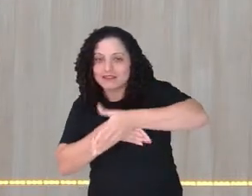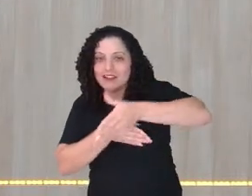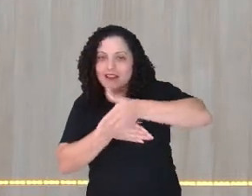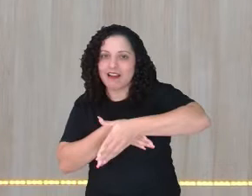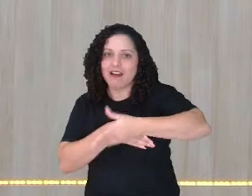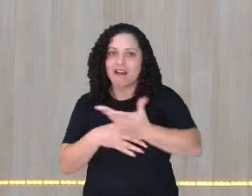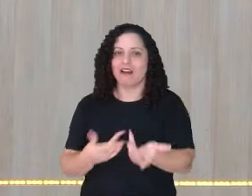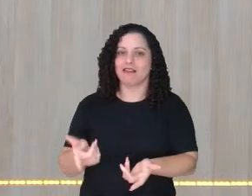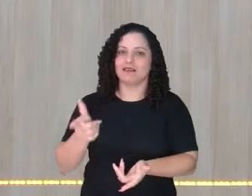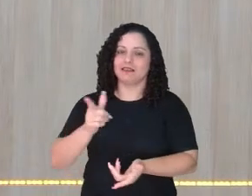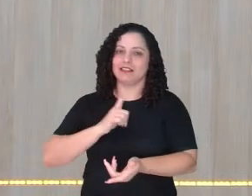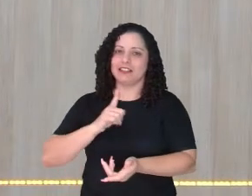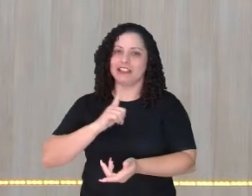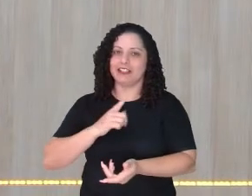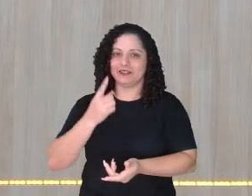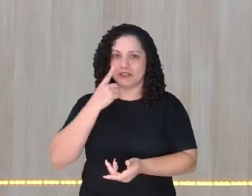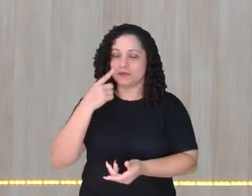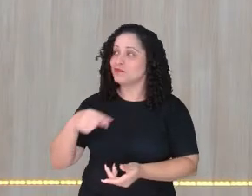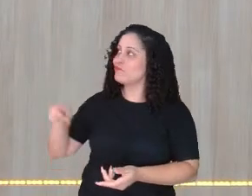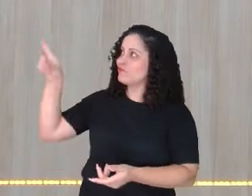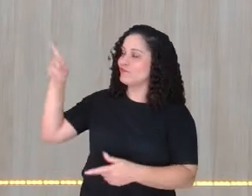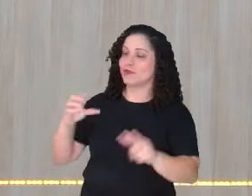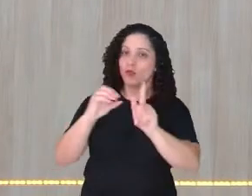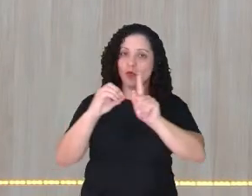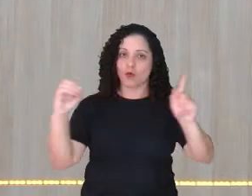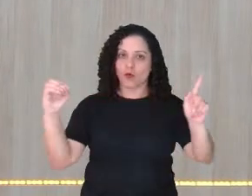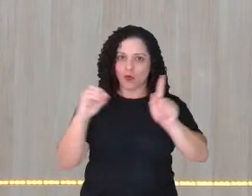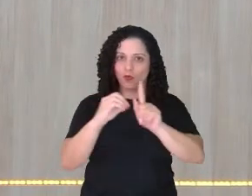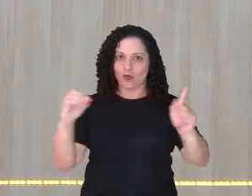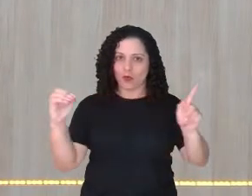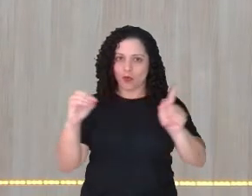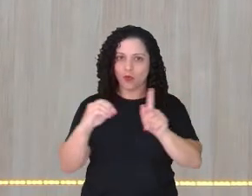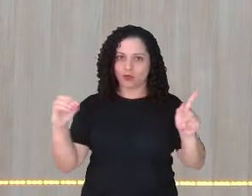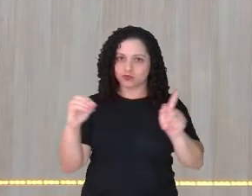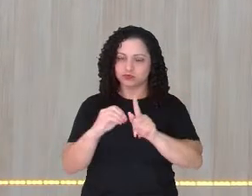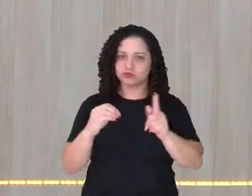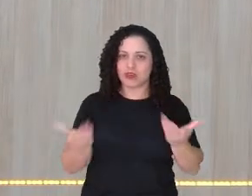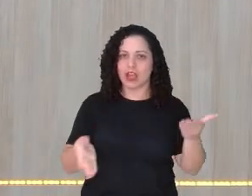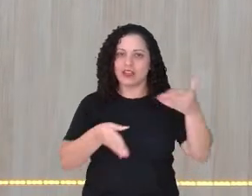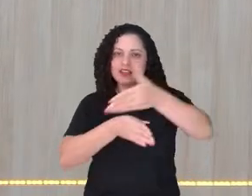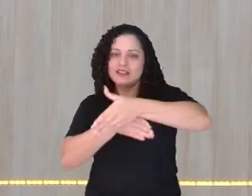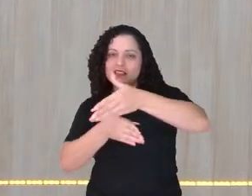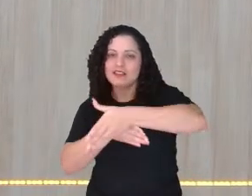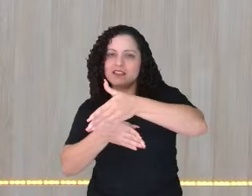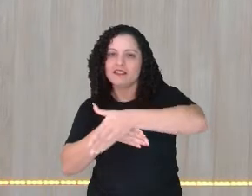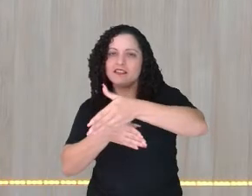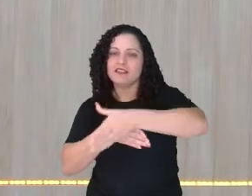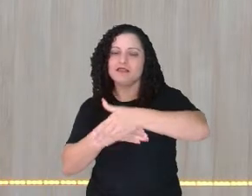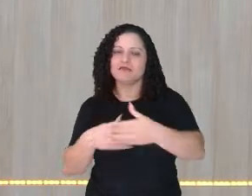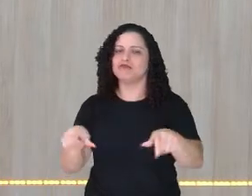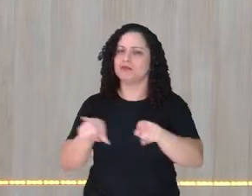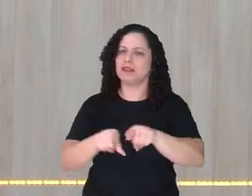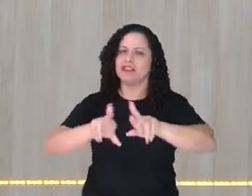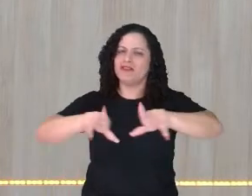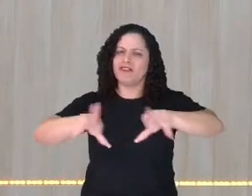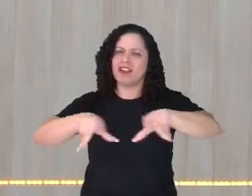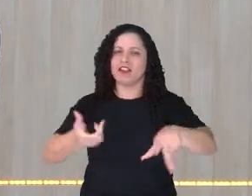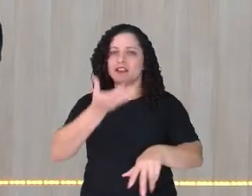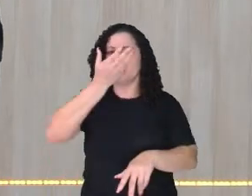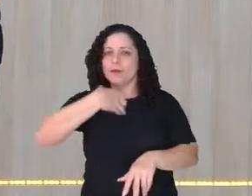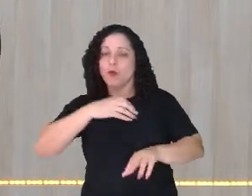para... Aí você está vendo em cima Google Play e para Apple Store, né? App Store, que é da